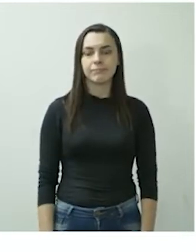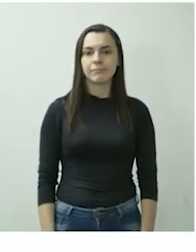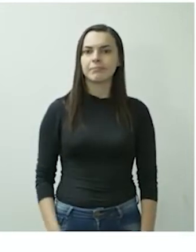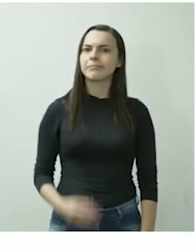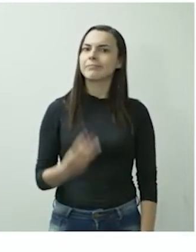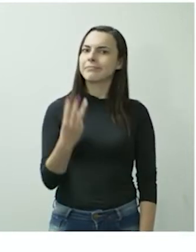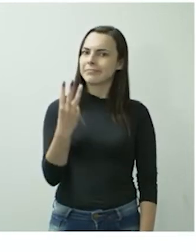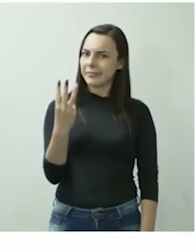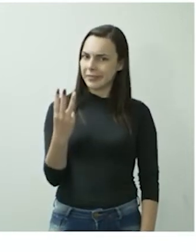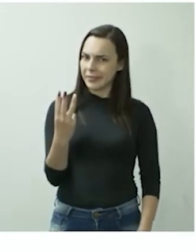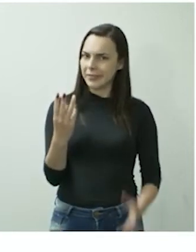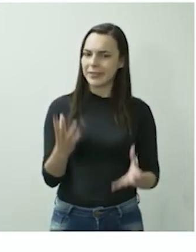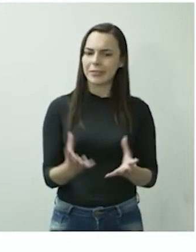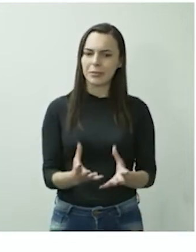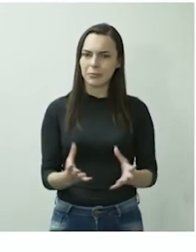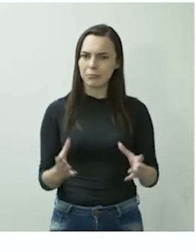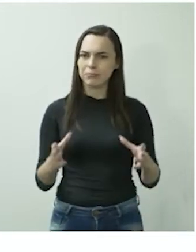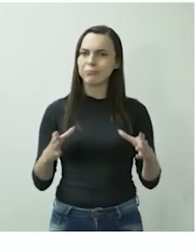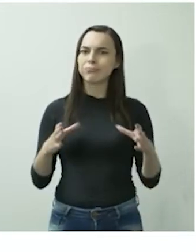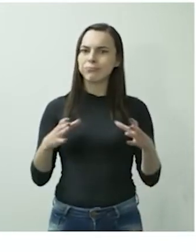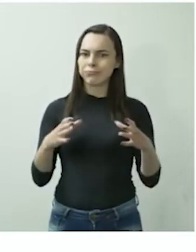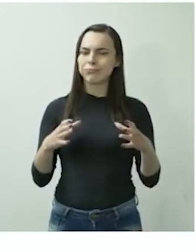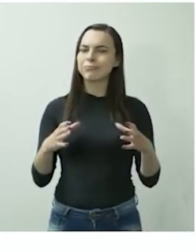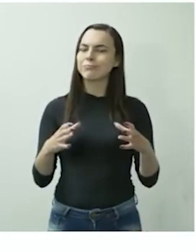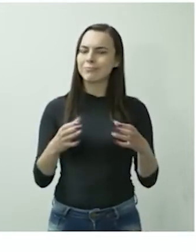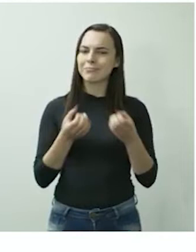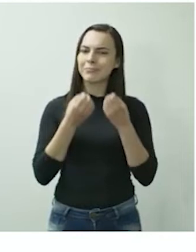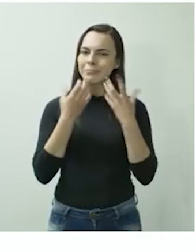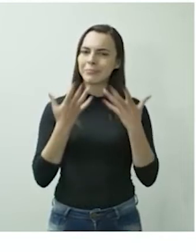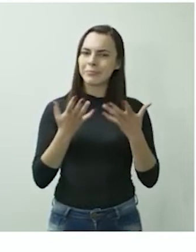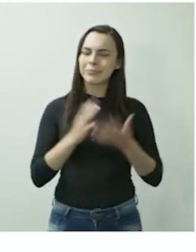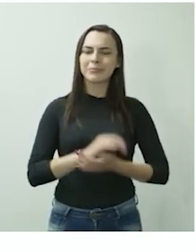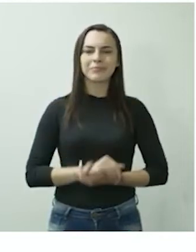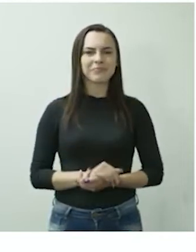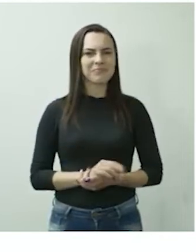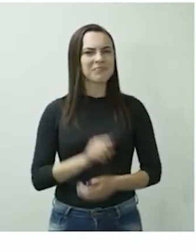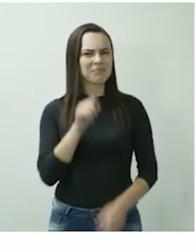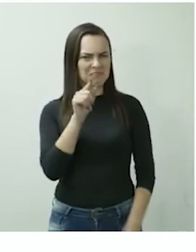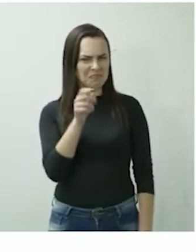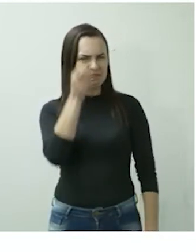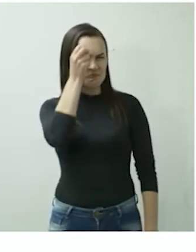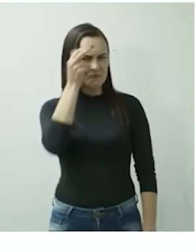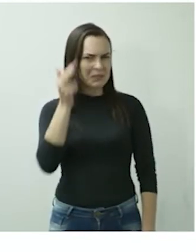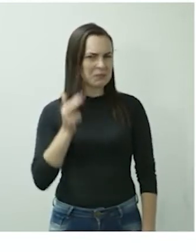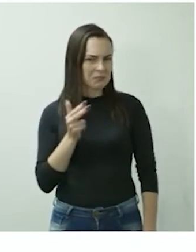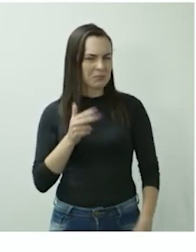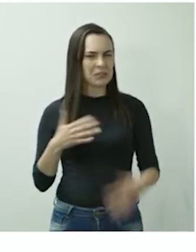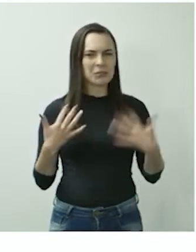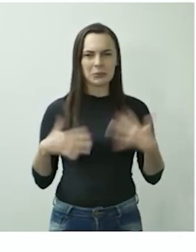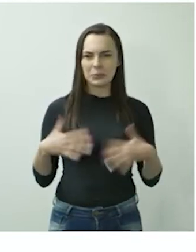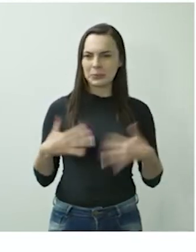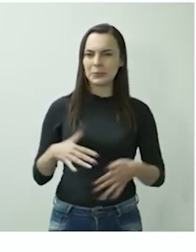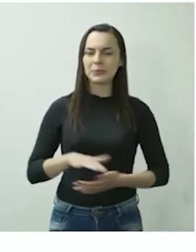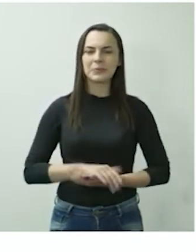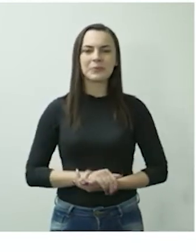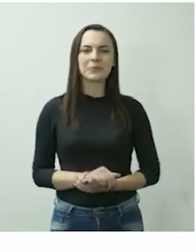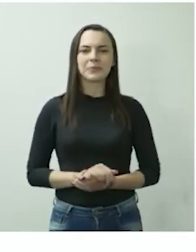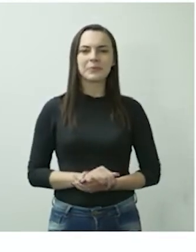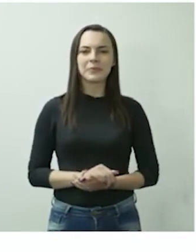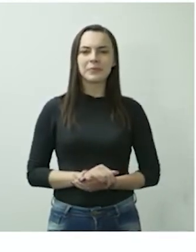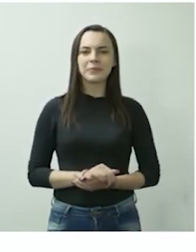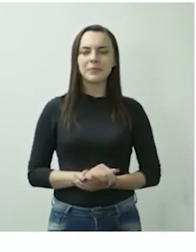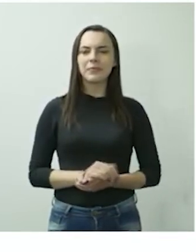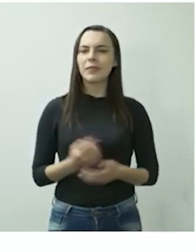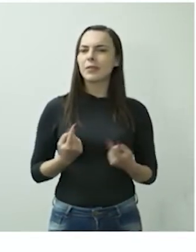3 caldeirões! Muito bem! Vocês estão espertos aí na estimativa. Vamos ver qual é